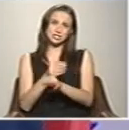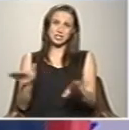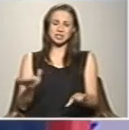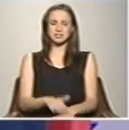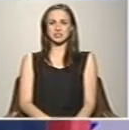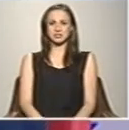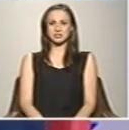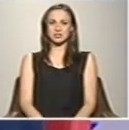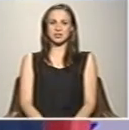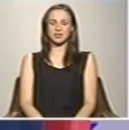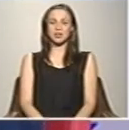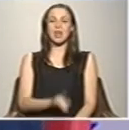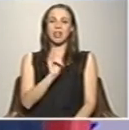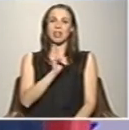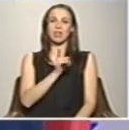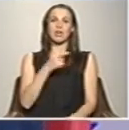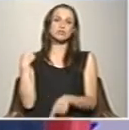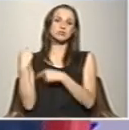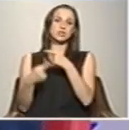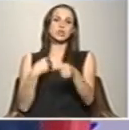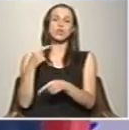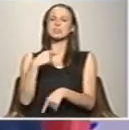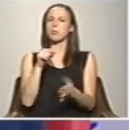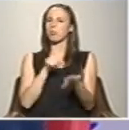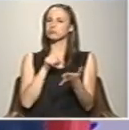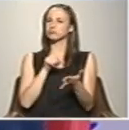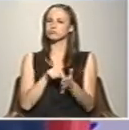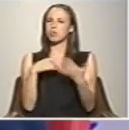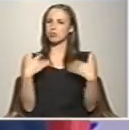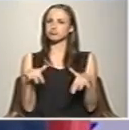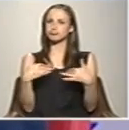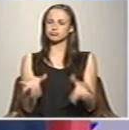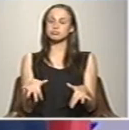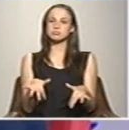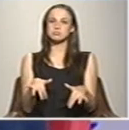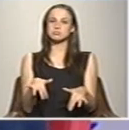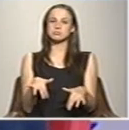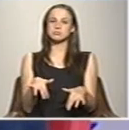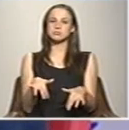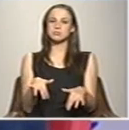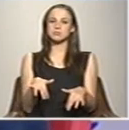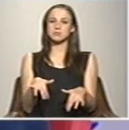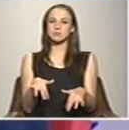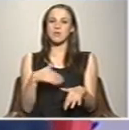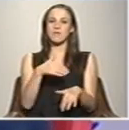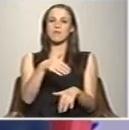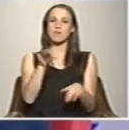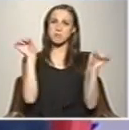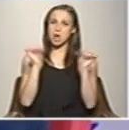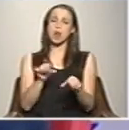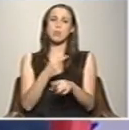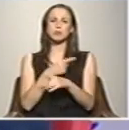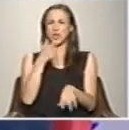sanduíche, que tem um conjunto de exigências que naturalmente vão levar a mau porto, porque estas pessoas